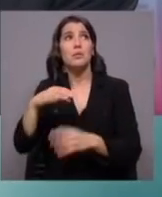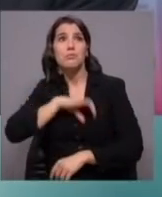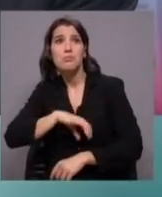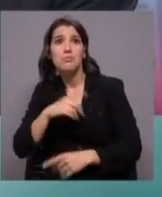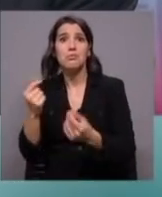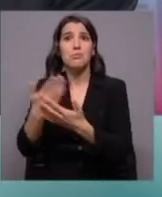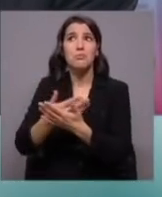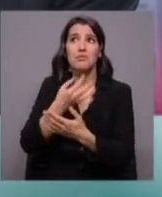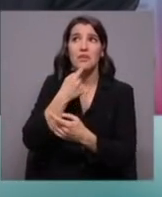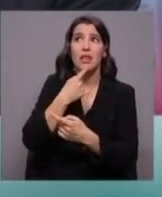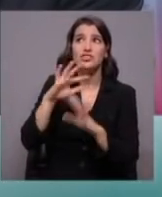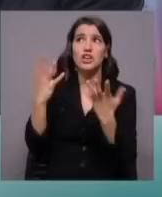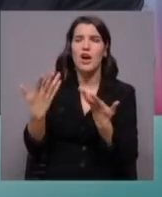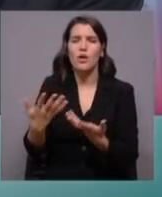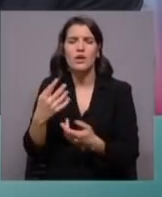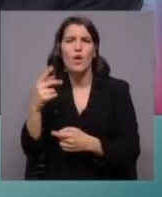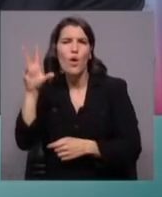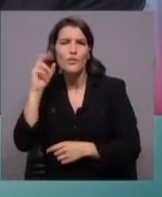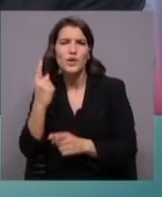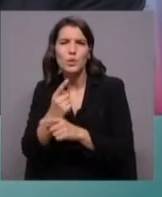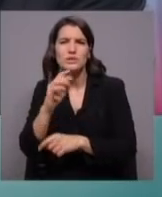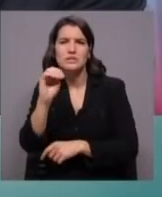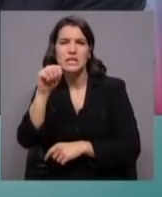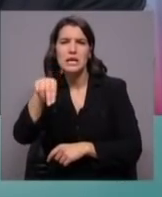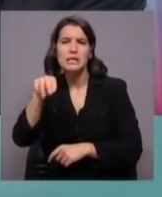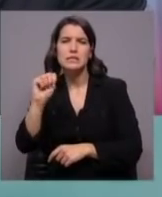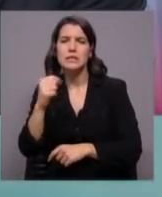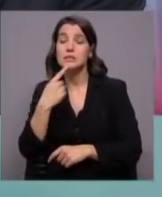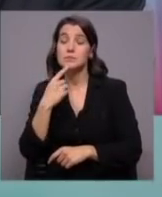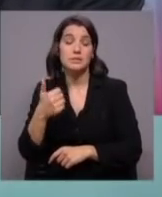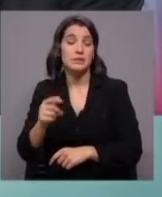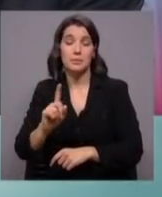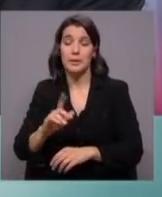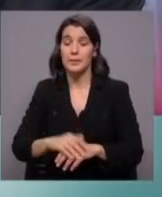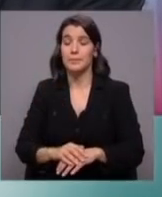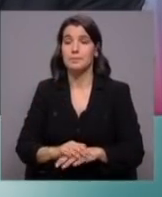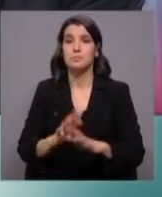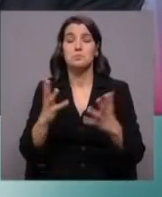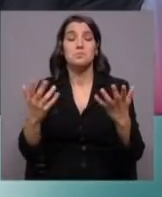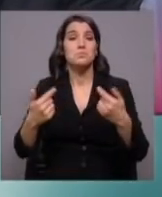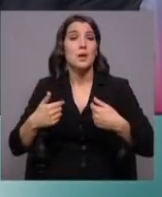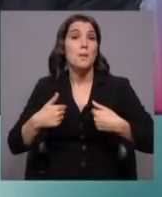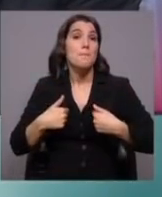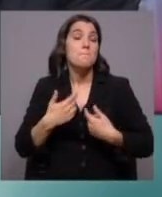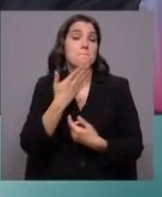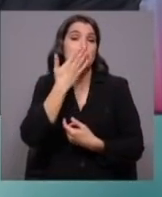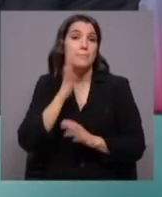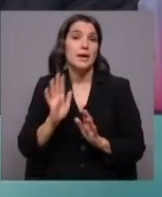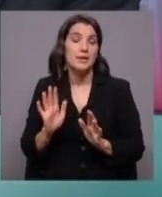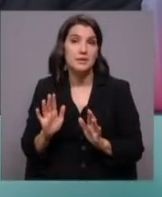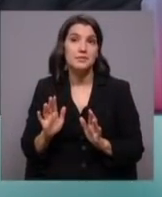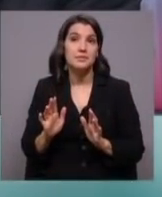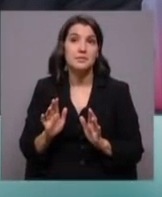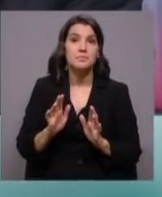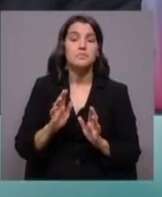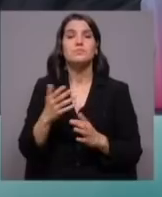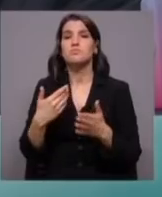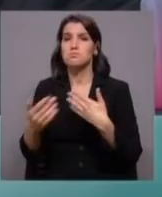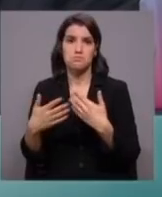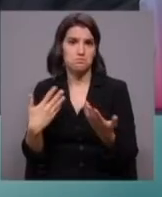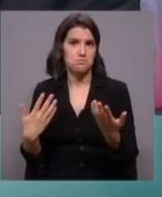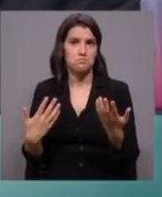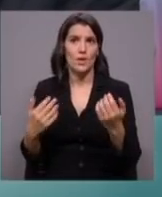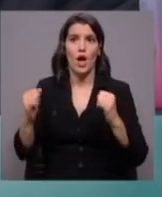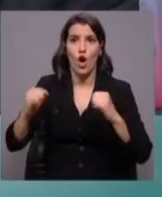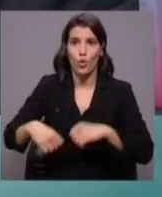e agora ouço umas coisas sobre o SNS que não se percebe bem. E aquilo com que eu fico... que me parece, é que, independentemente de estarmos